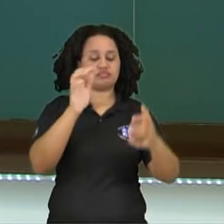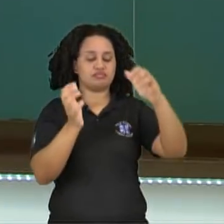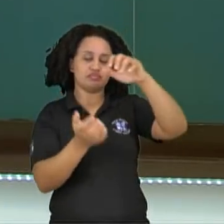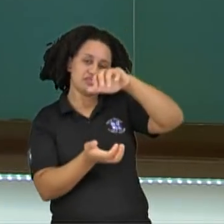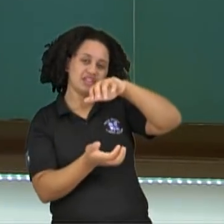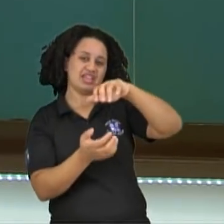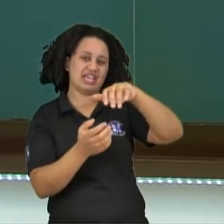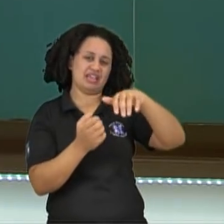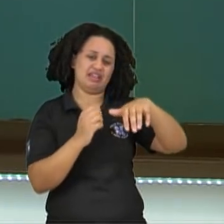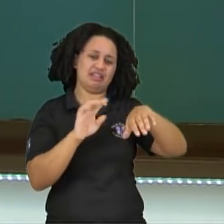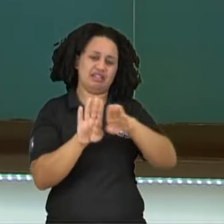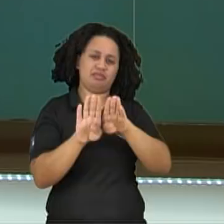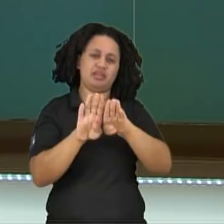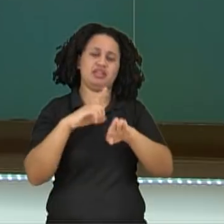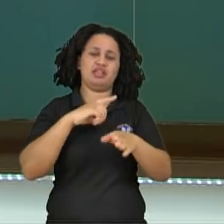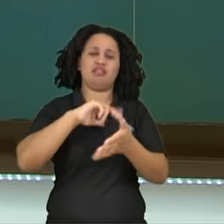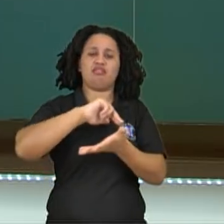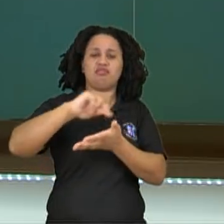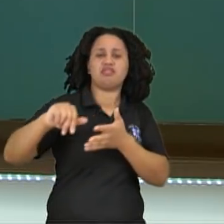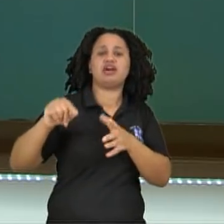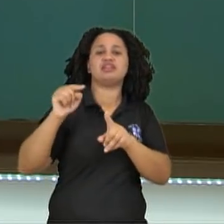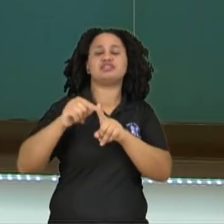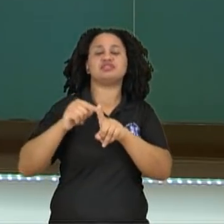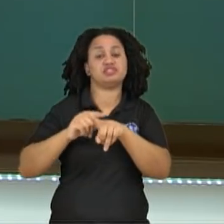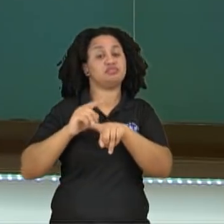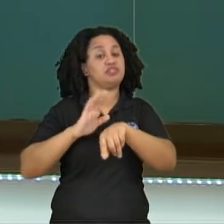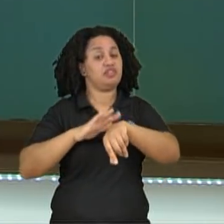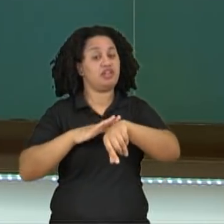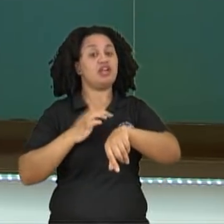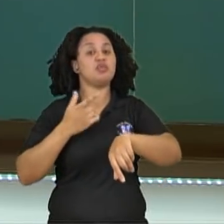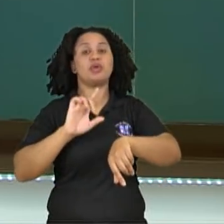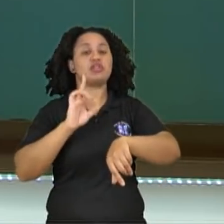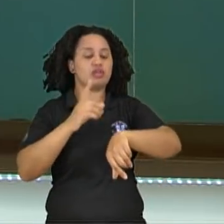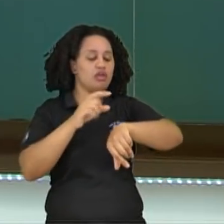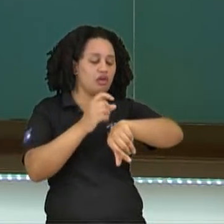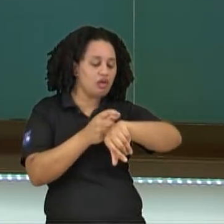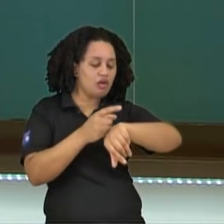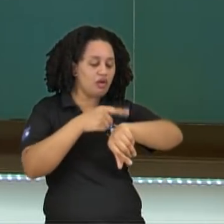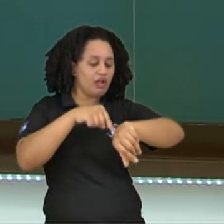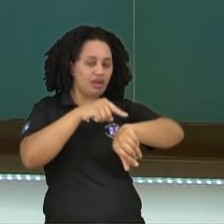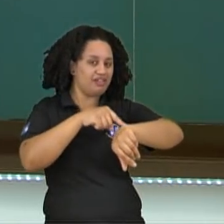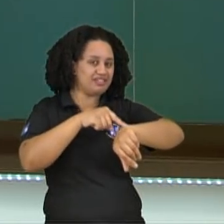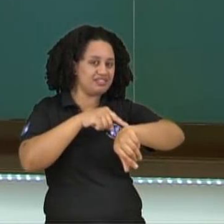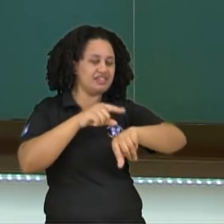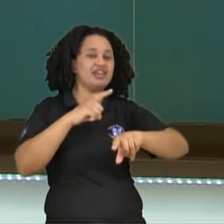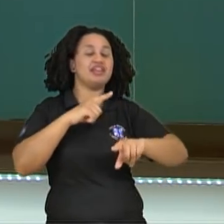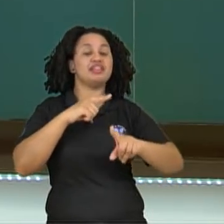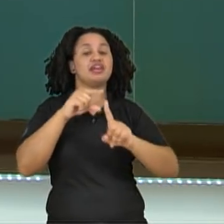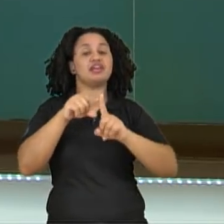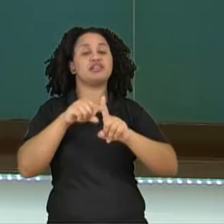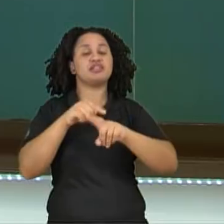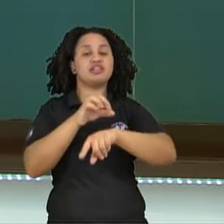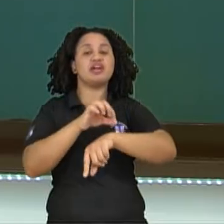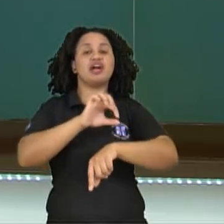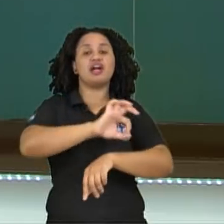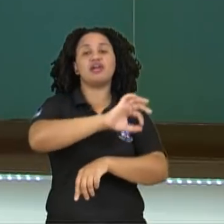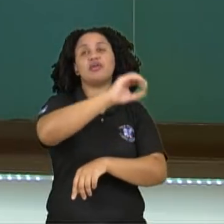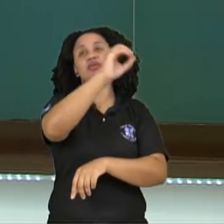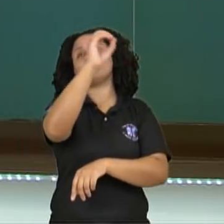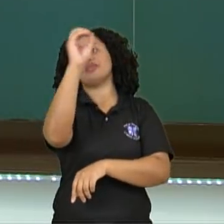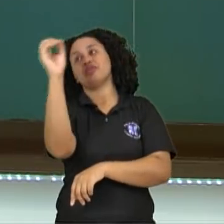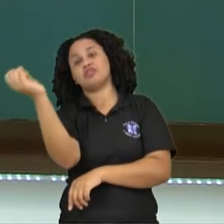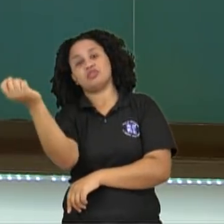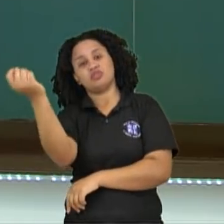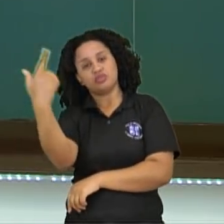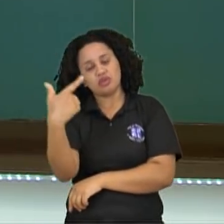tantas maneiras de se contar o tempo, não apenas o relógio, né? Tem o relógio de sol, tem a clepsidra, vocês vão estudar tudo